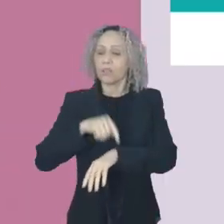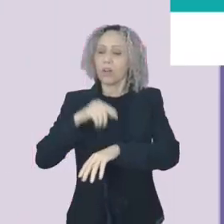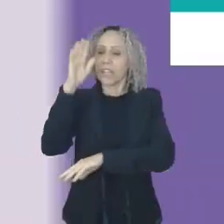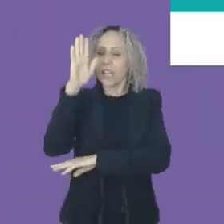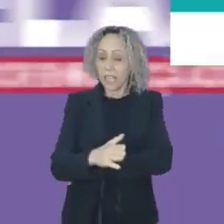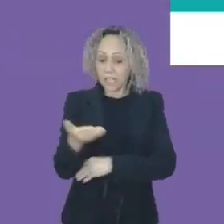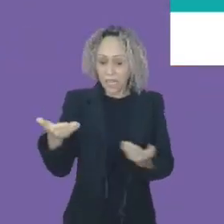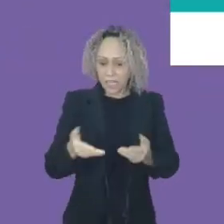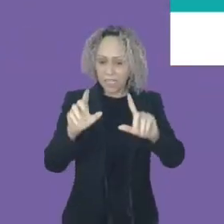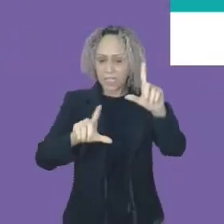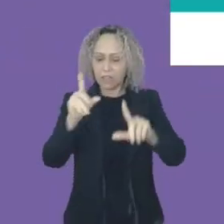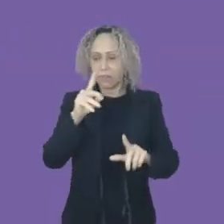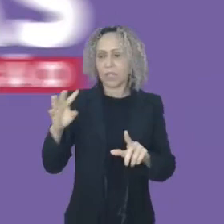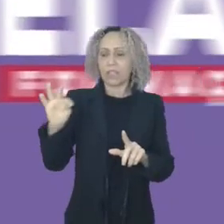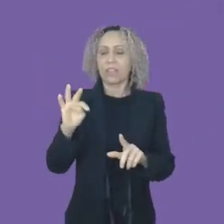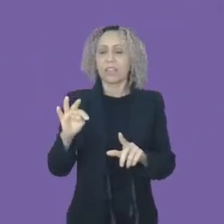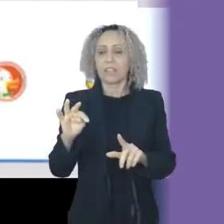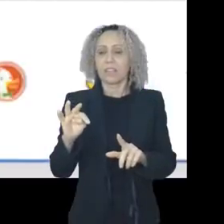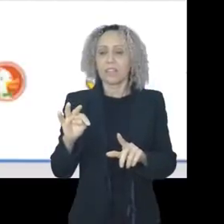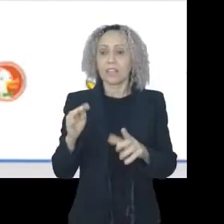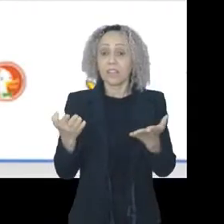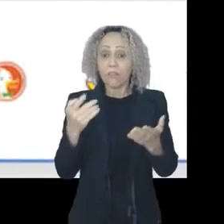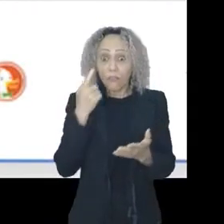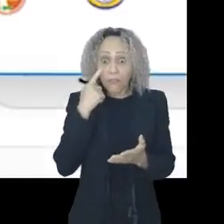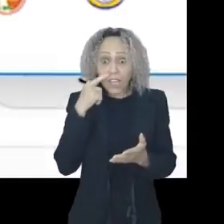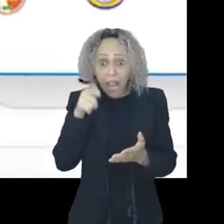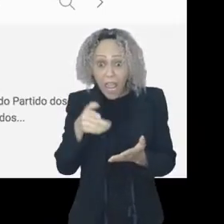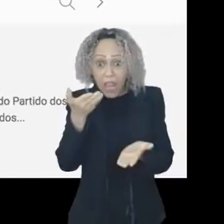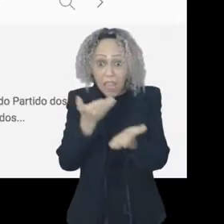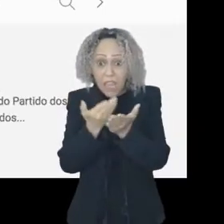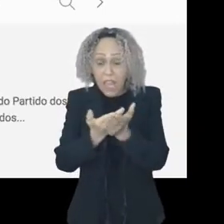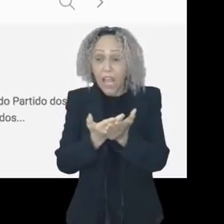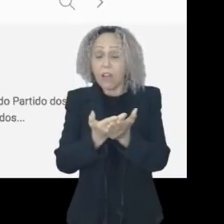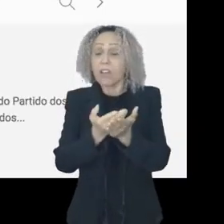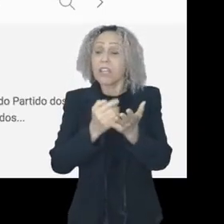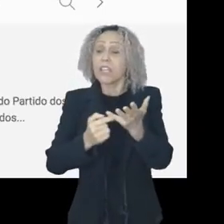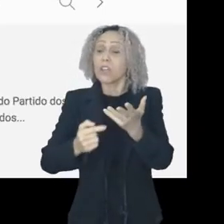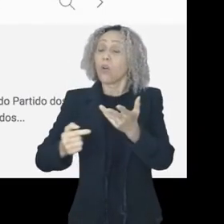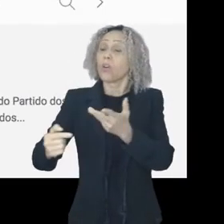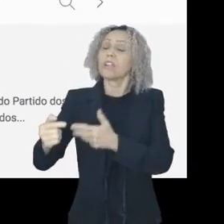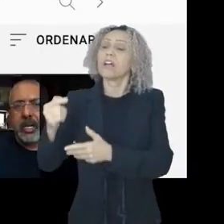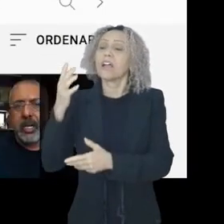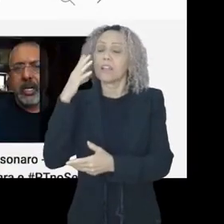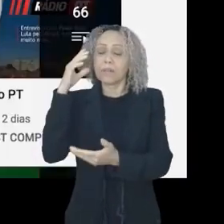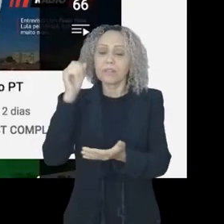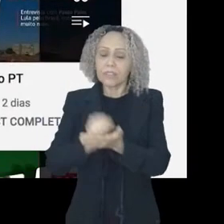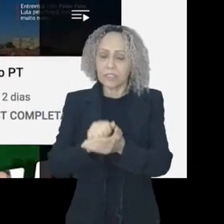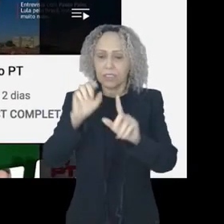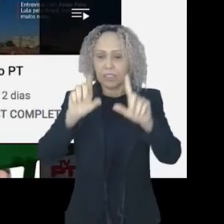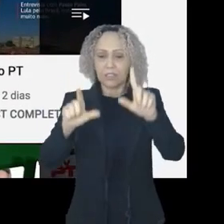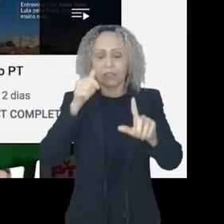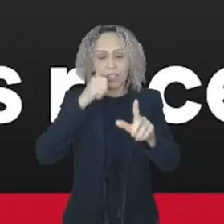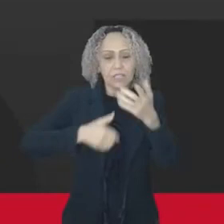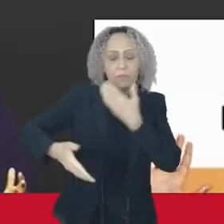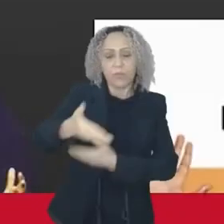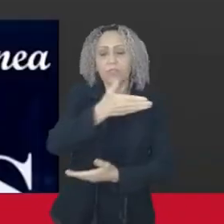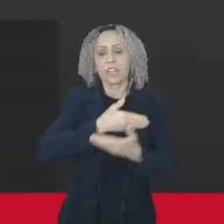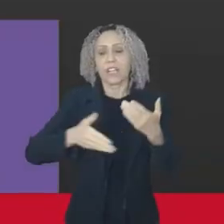PT. Reveja esta e outras aulas na playlist TV Elas por Elas Formação, no canal da